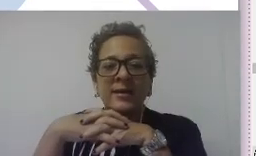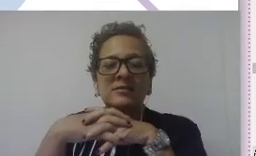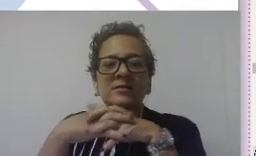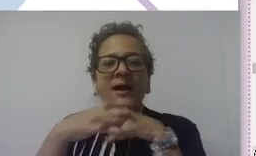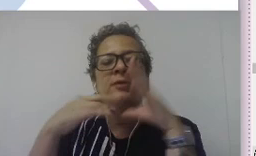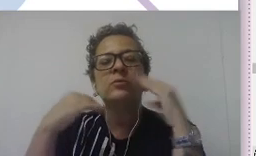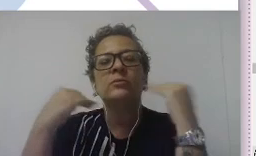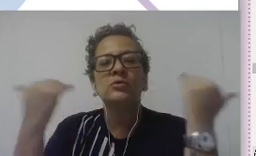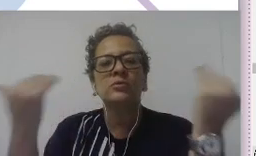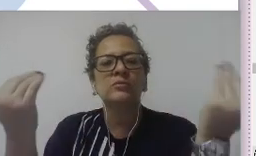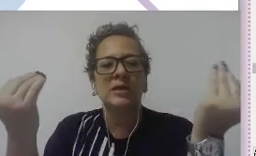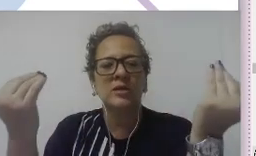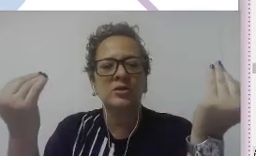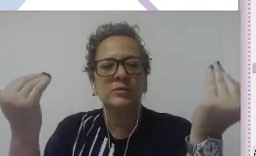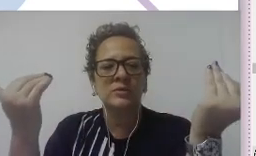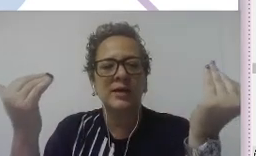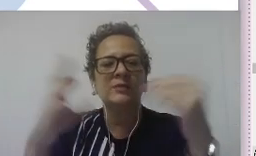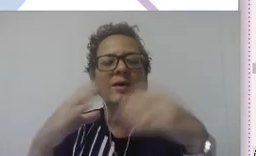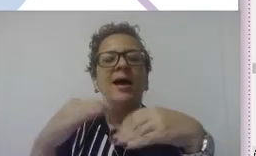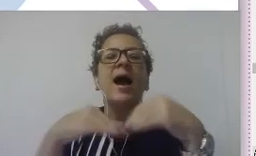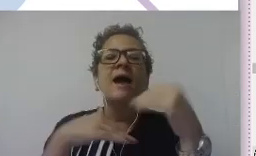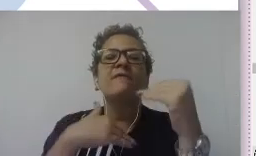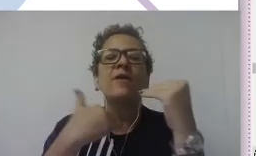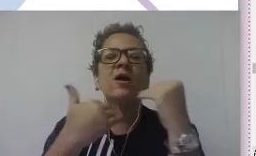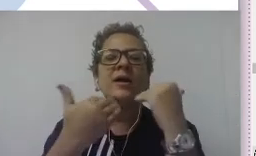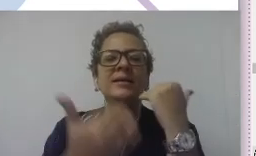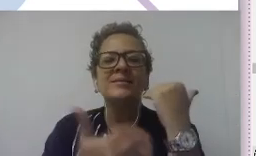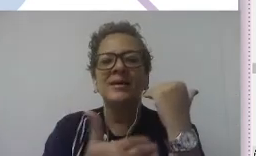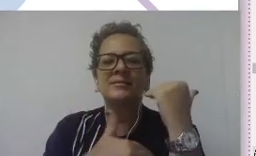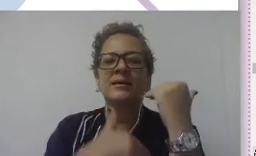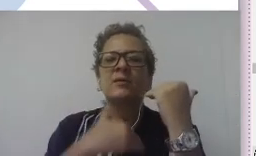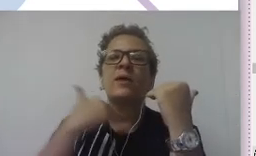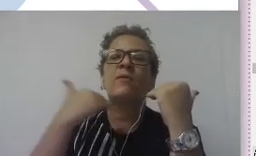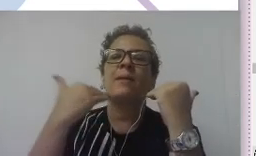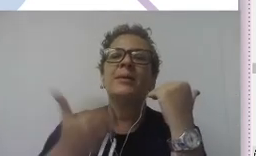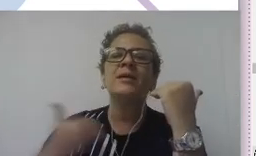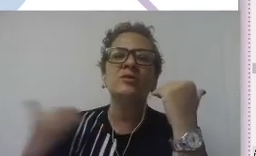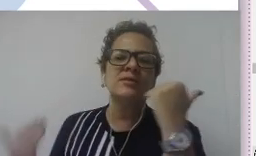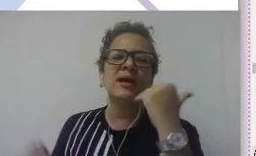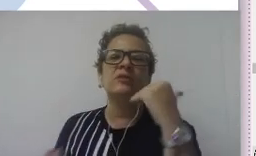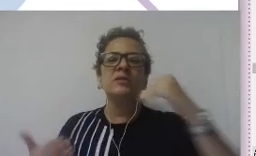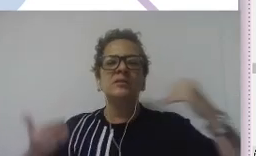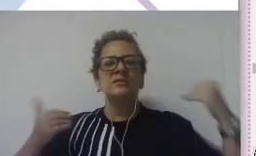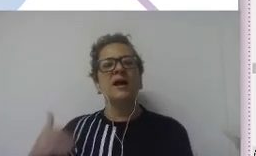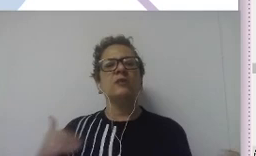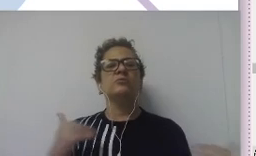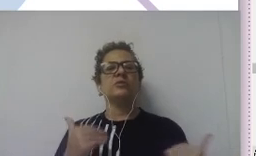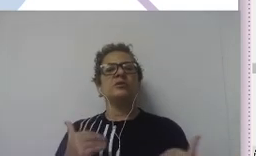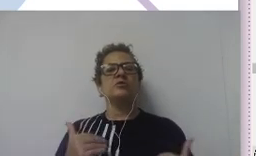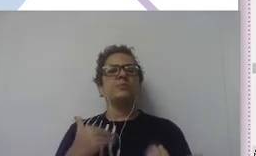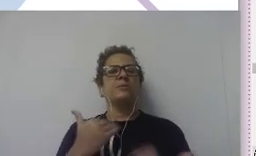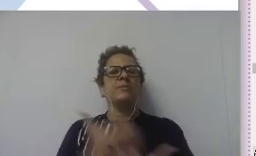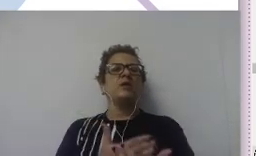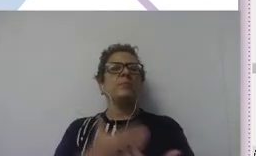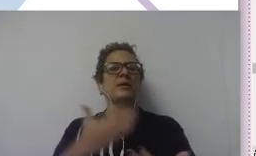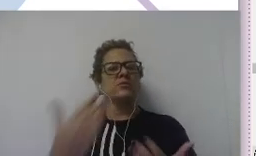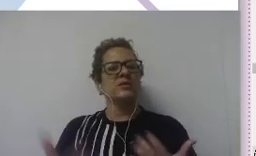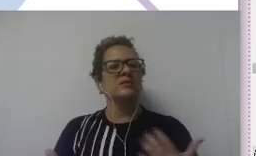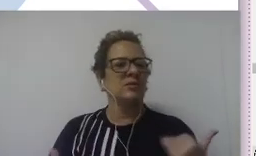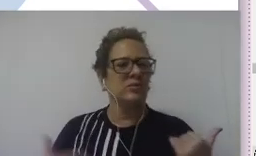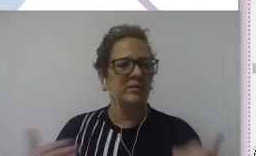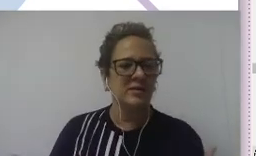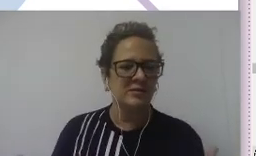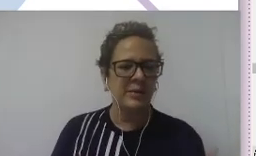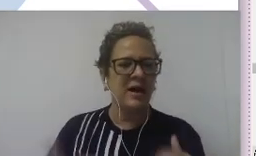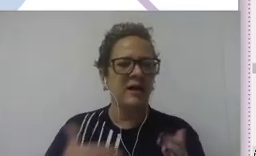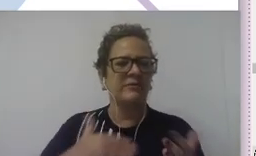um ensaio de um texto, certo? A vocalização é o aprendizado inicial do texto, primeiro para se